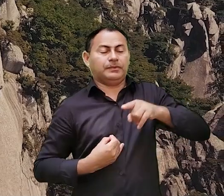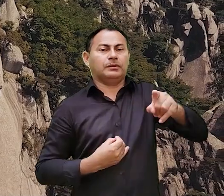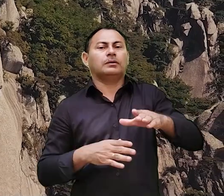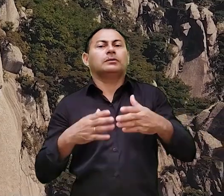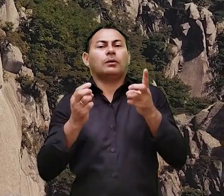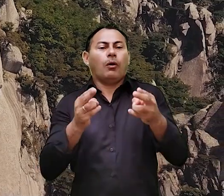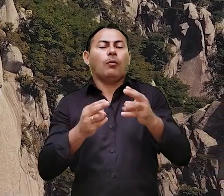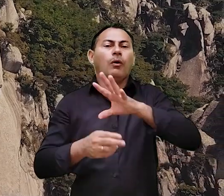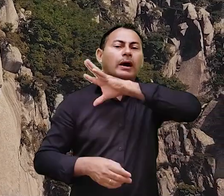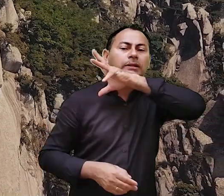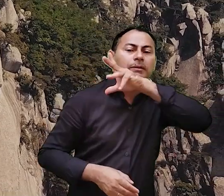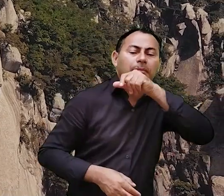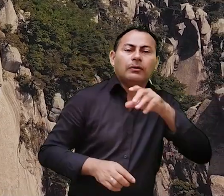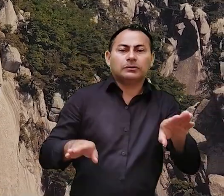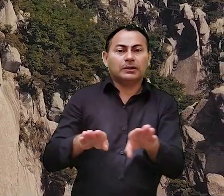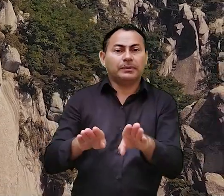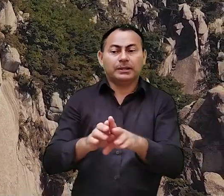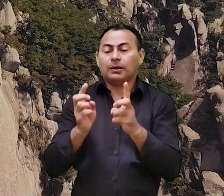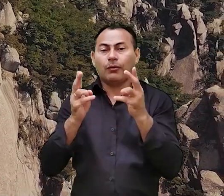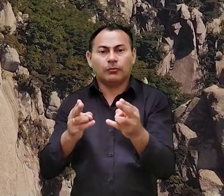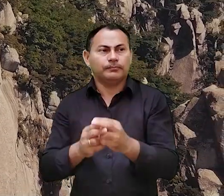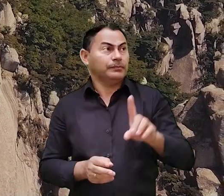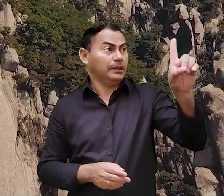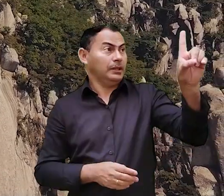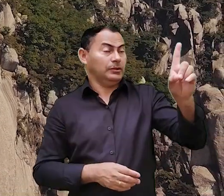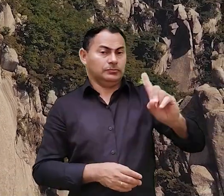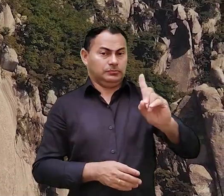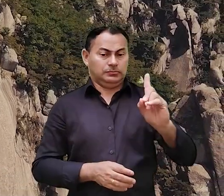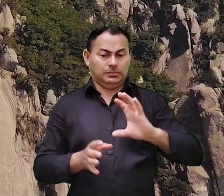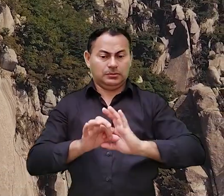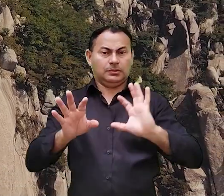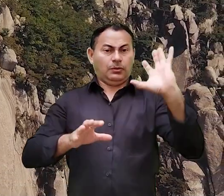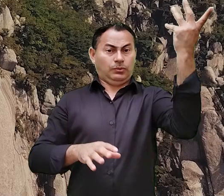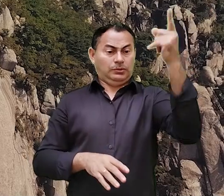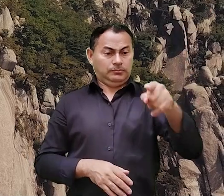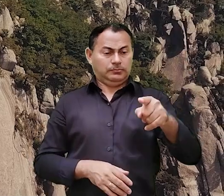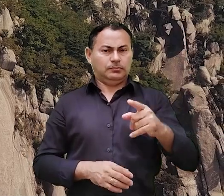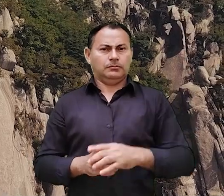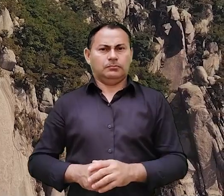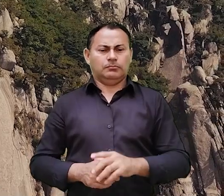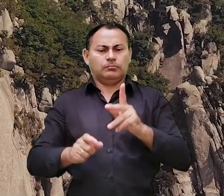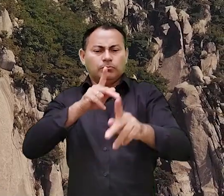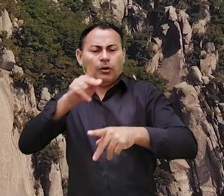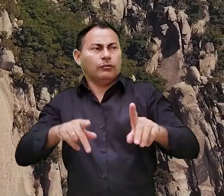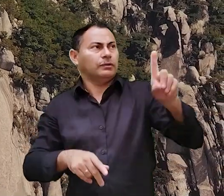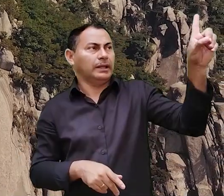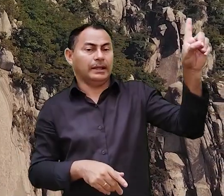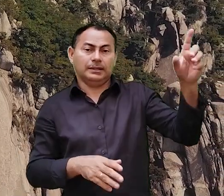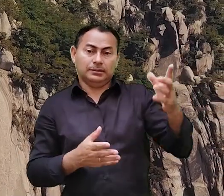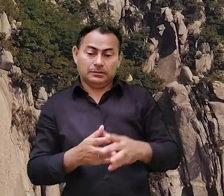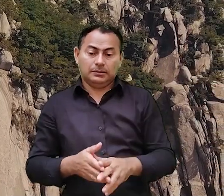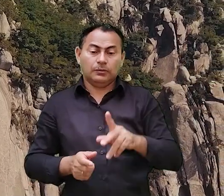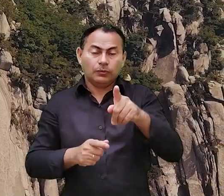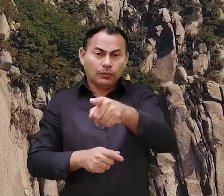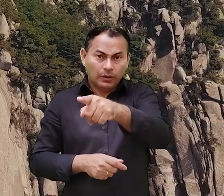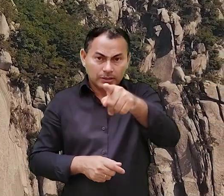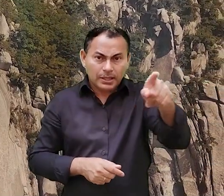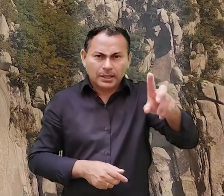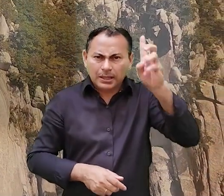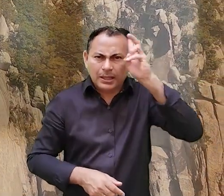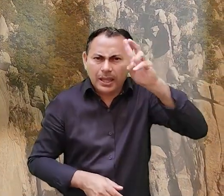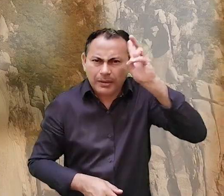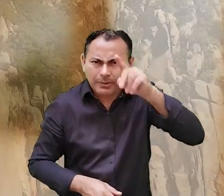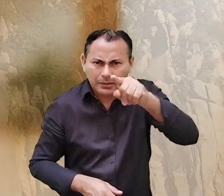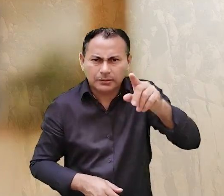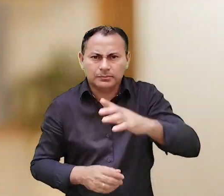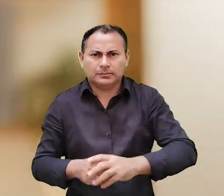de vocês quanto um animal estaria. Deus não vai deixar que isso aconteça porque vocês são povo dele. Vocês